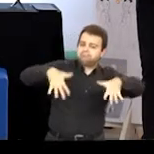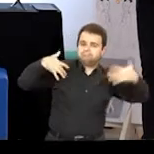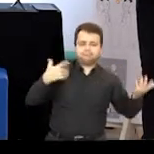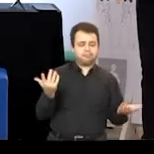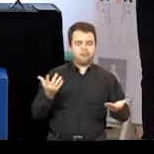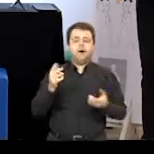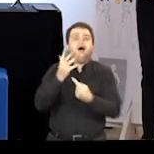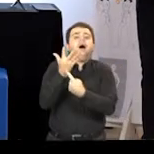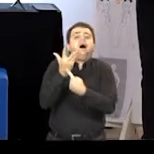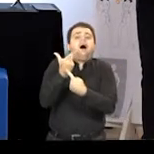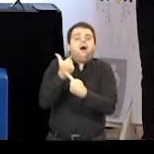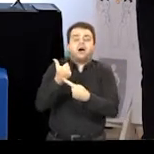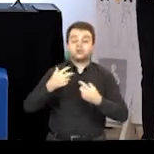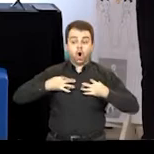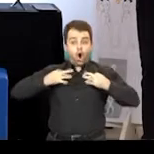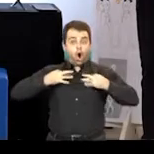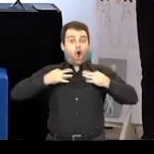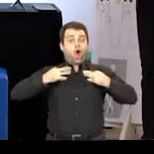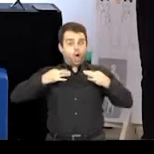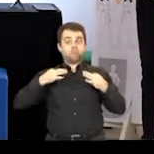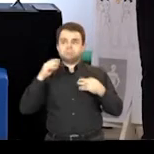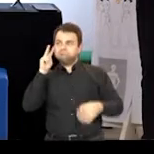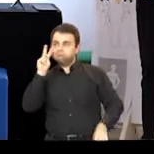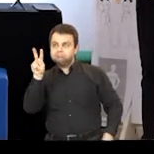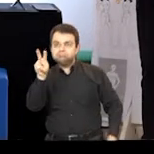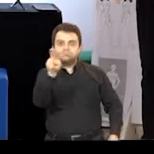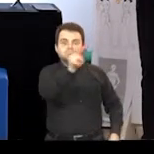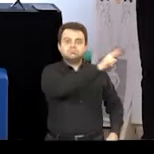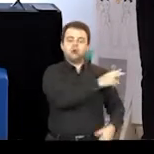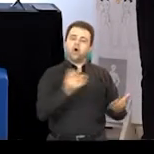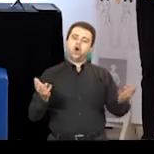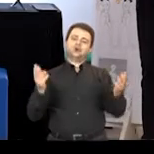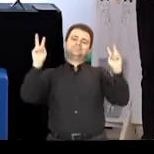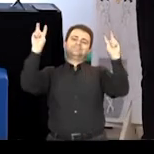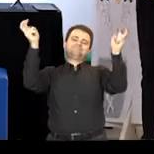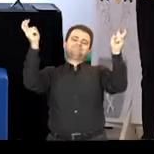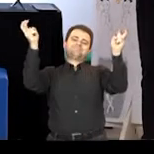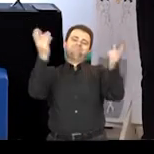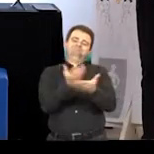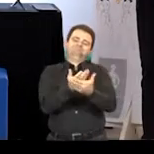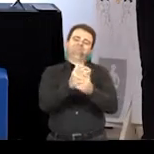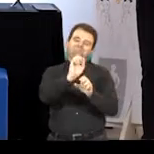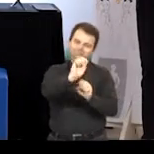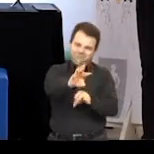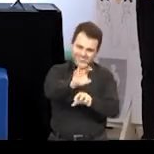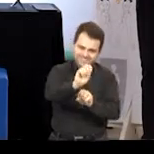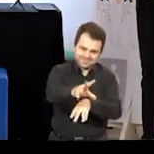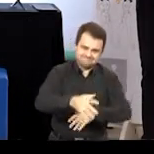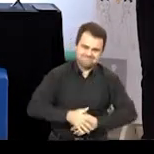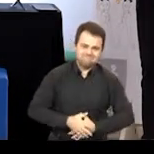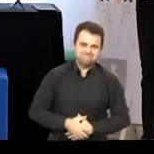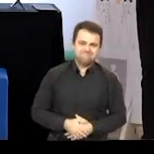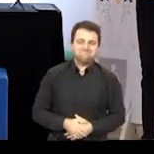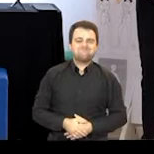arte está na roupa que vestimos. E é este o tema da nossa aula de hoje.